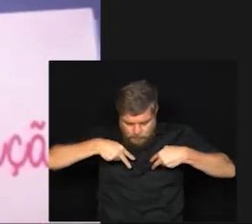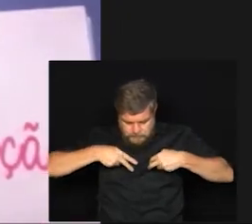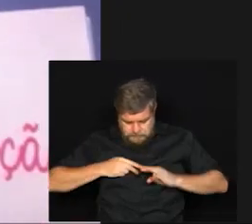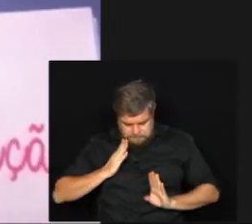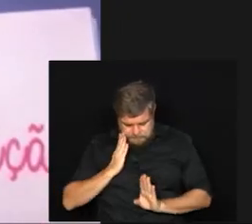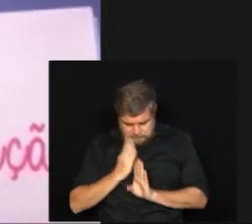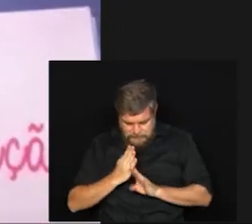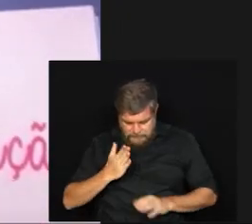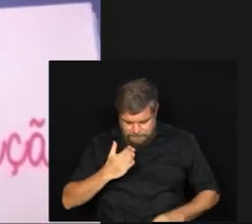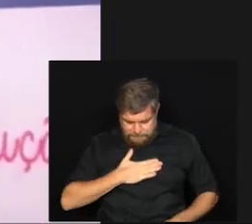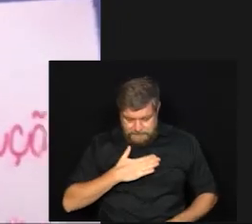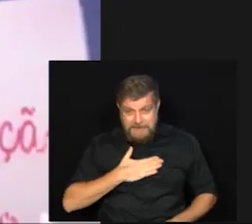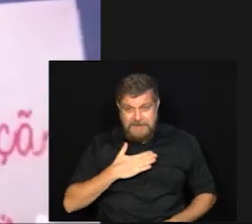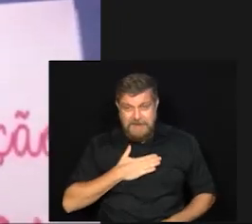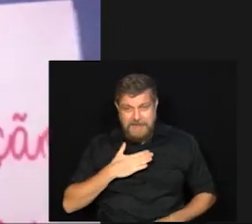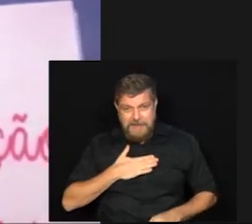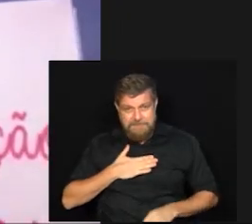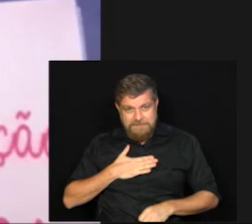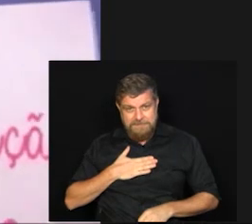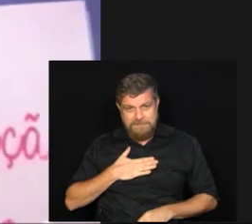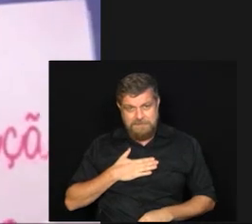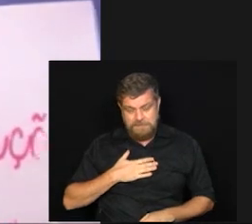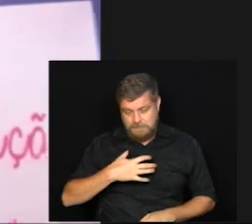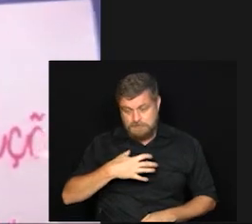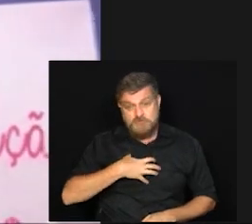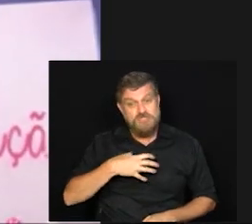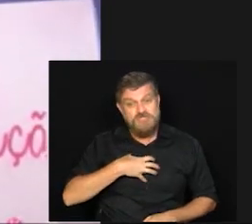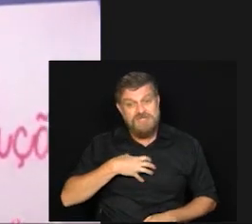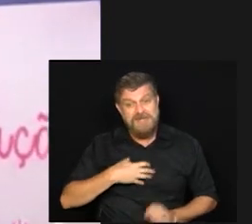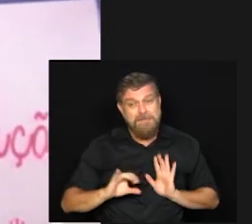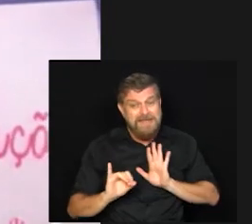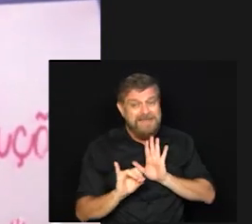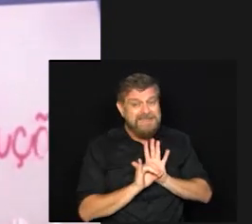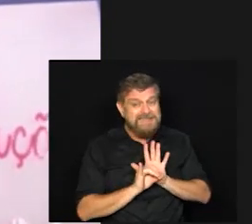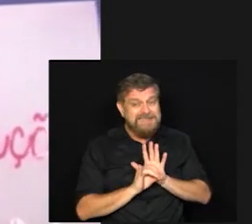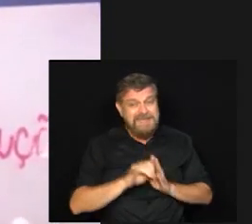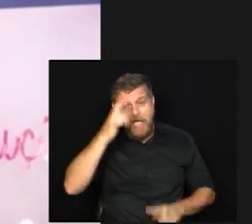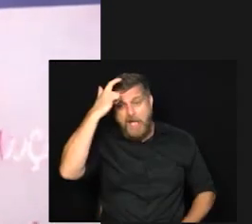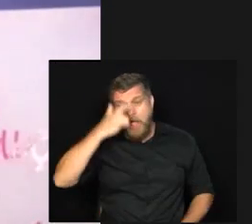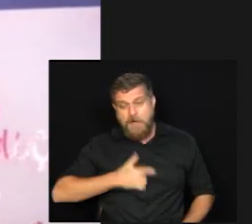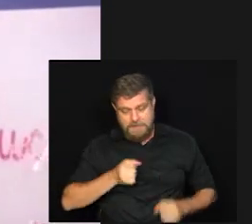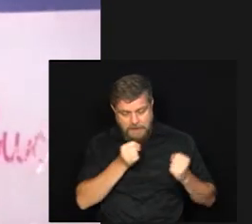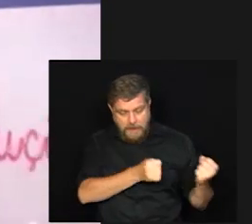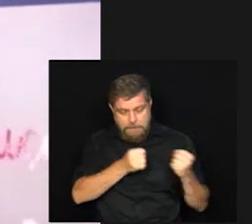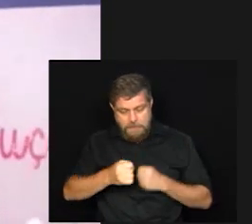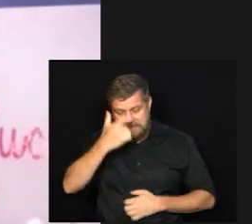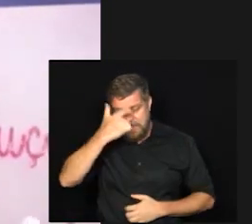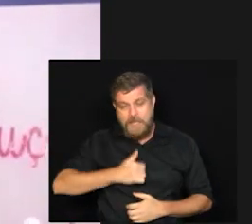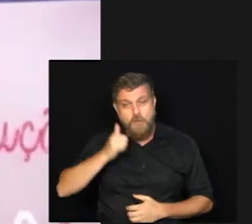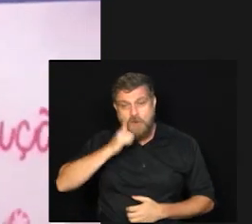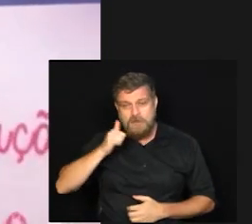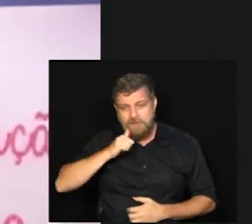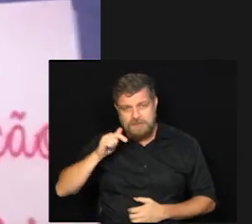descubro qual é a minha espécie de rosa, como que é o meu maior poder enquanto rosa, aí eu estou pronta para ir